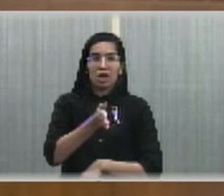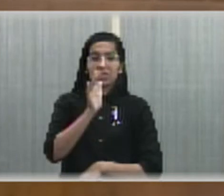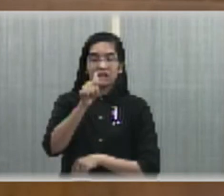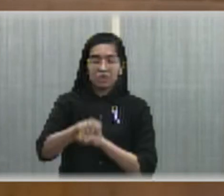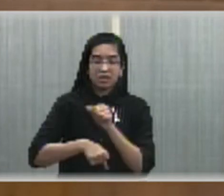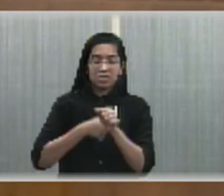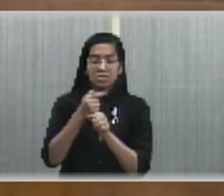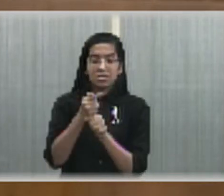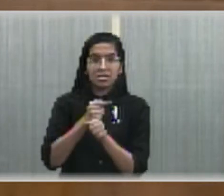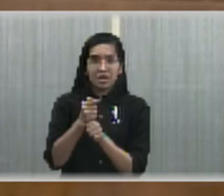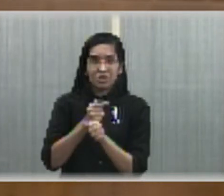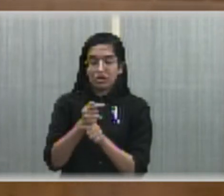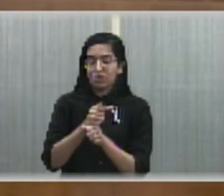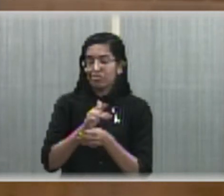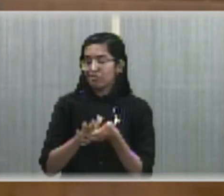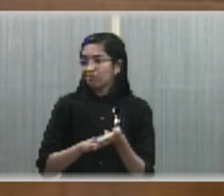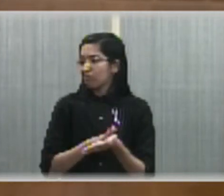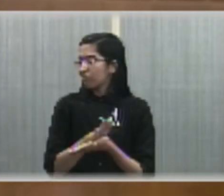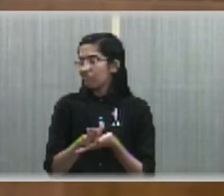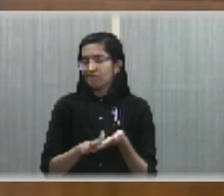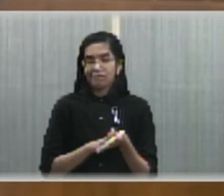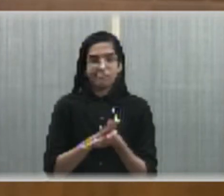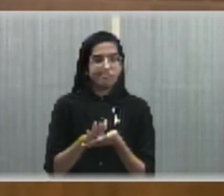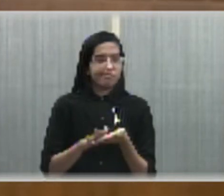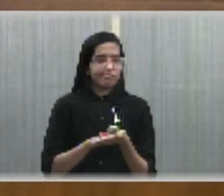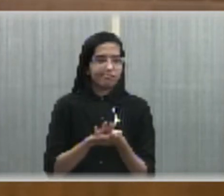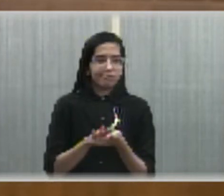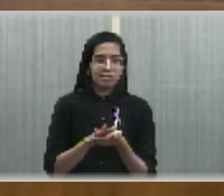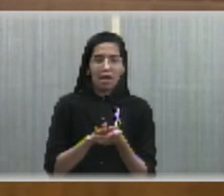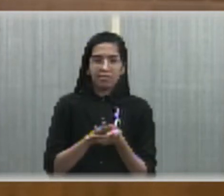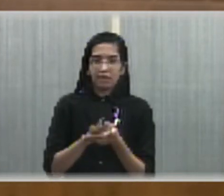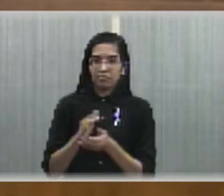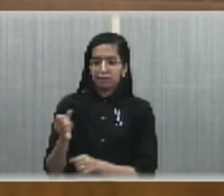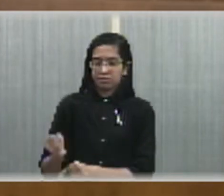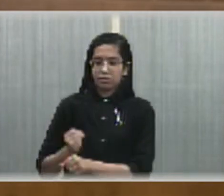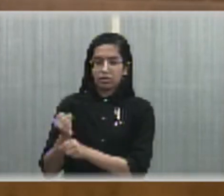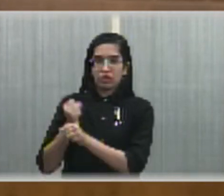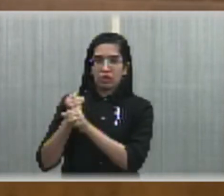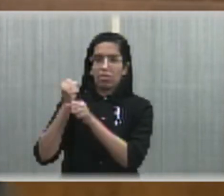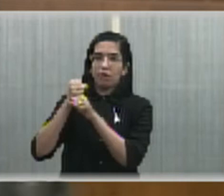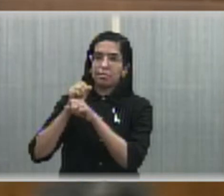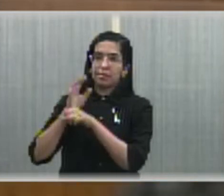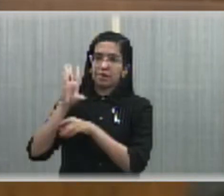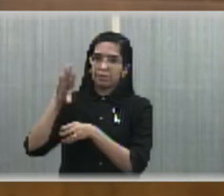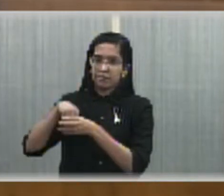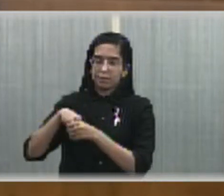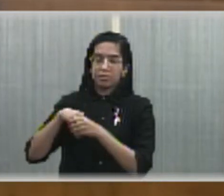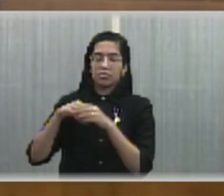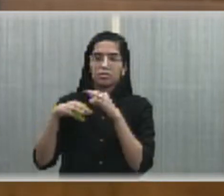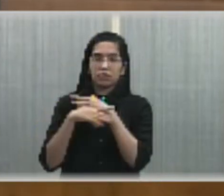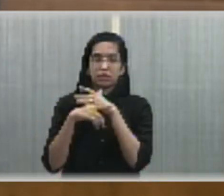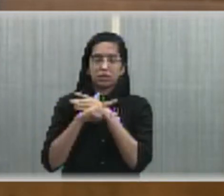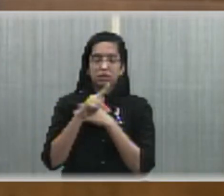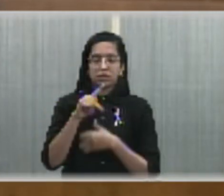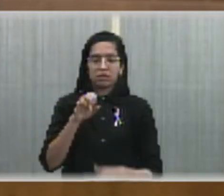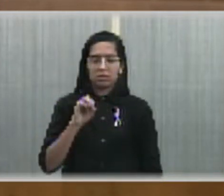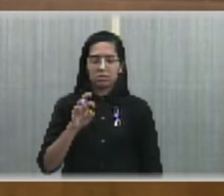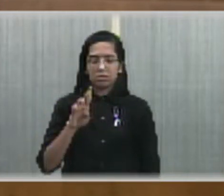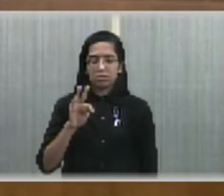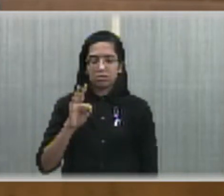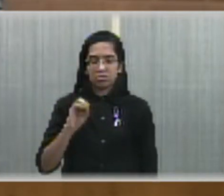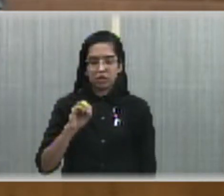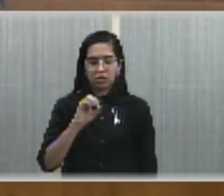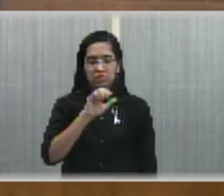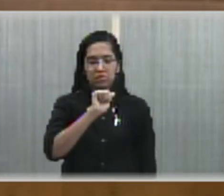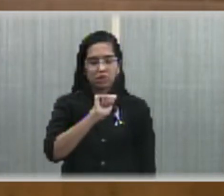7 anos e 6 meses sem levar uma cibalena sequer a Porto Alegre do Piauí. Uma cibalena sequer.